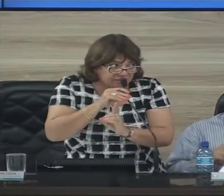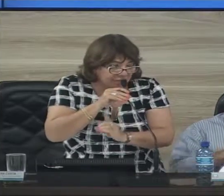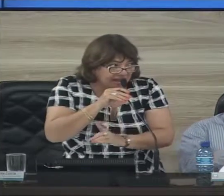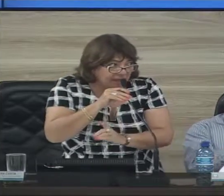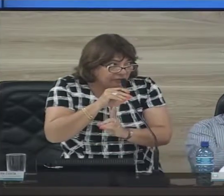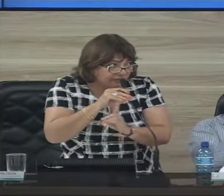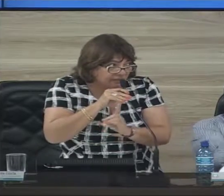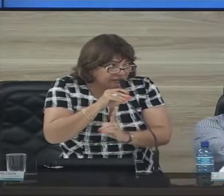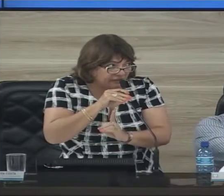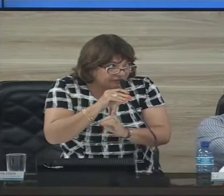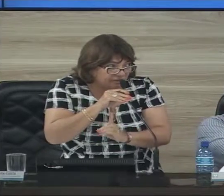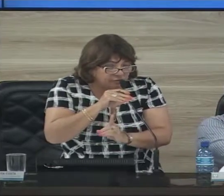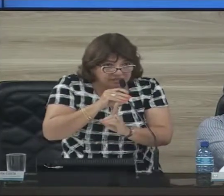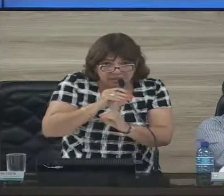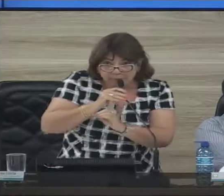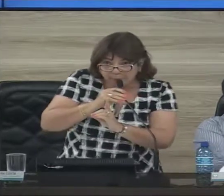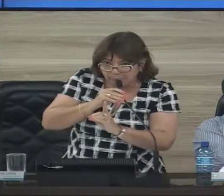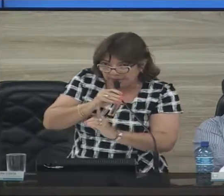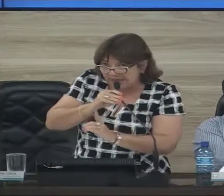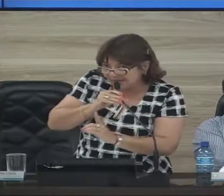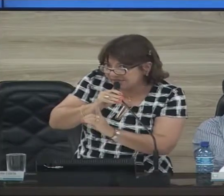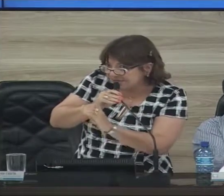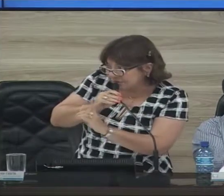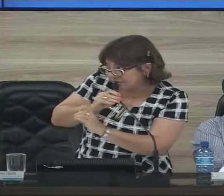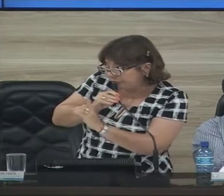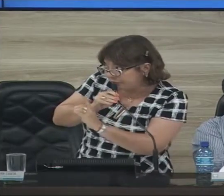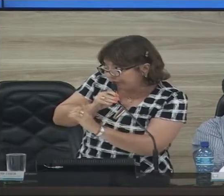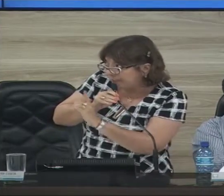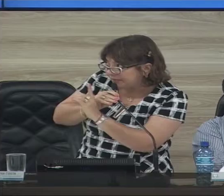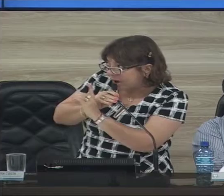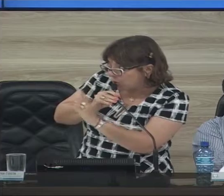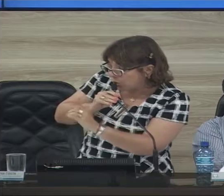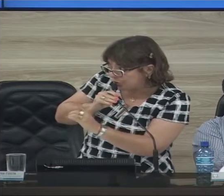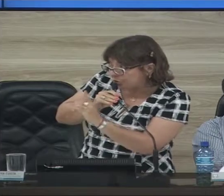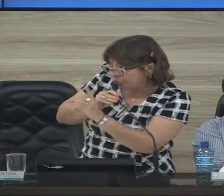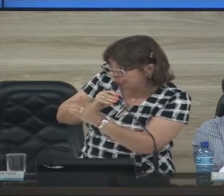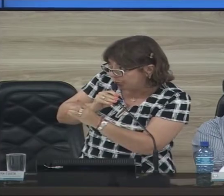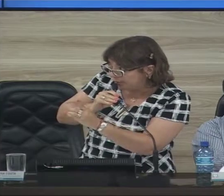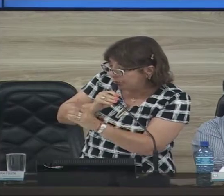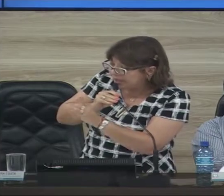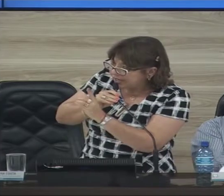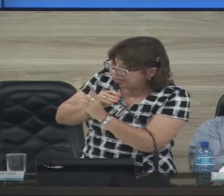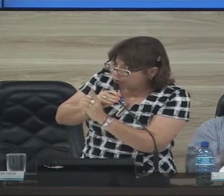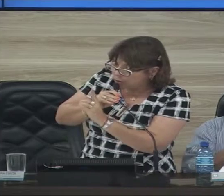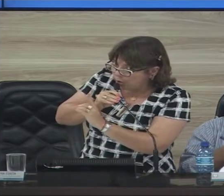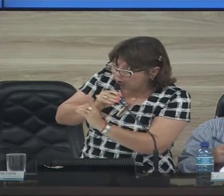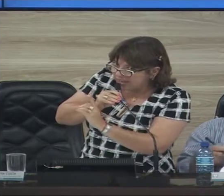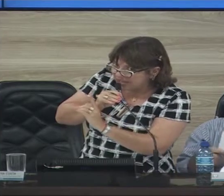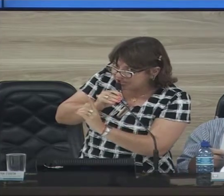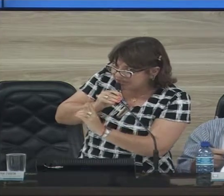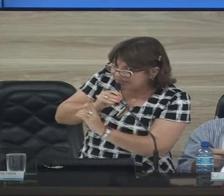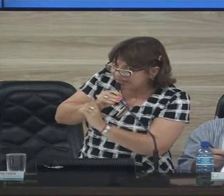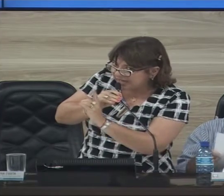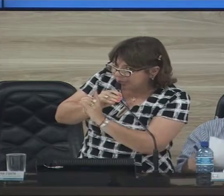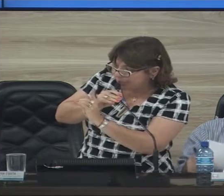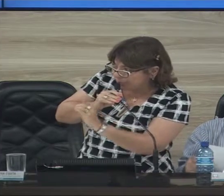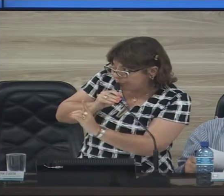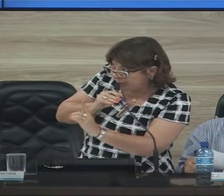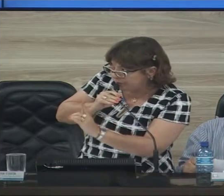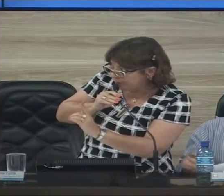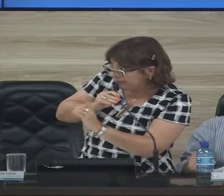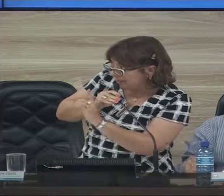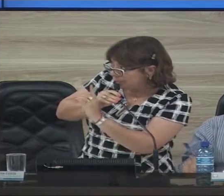rede nacional das manifestações populares, que isso não foi ao gosto do público. Então, como gastar